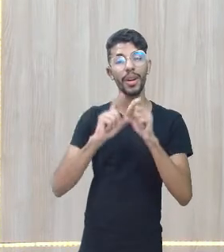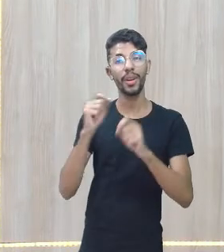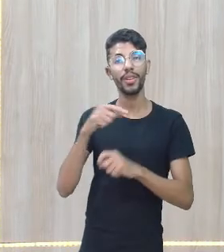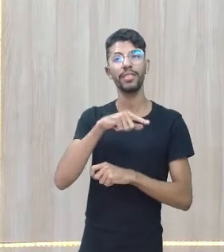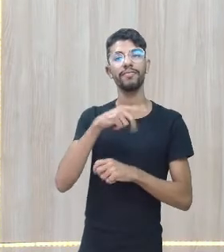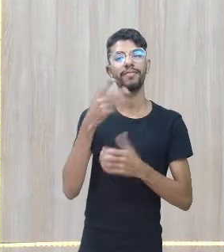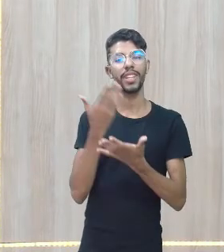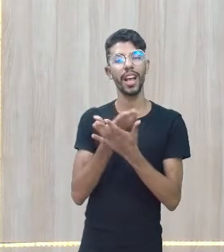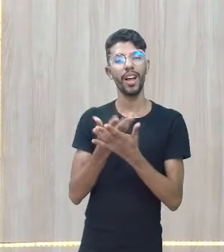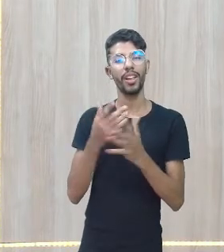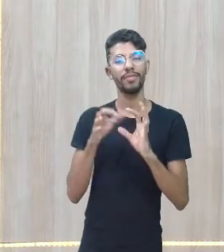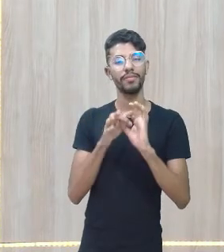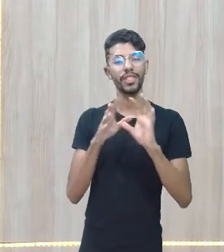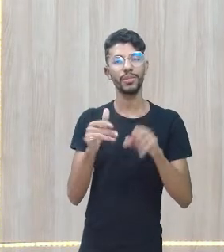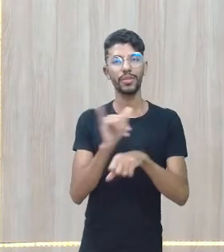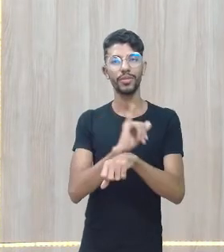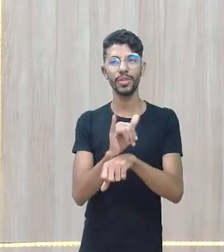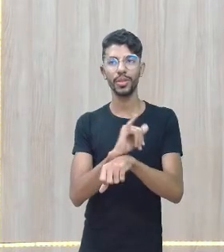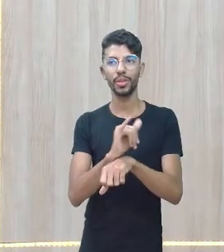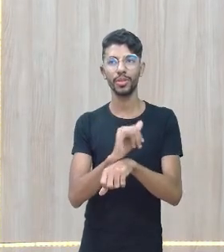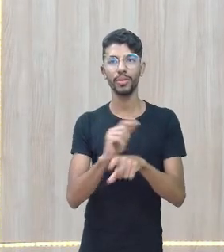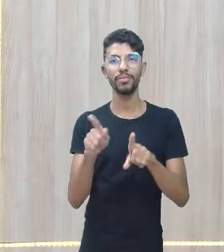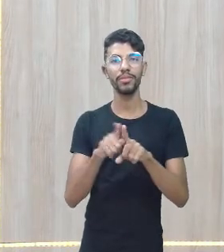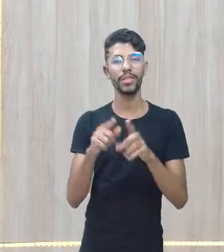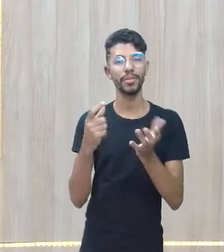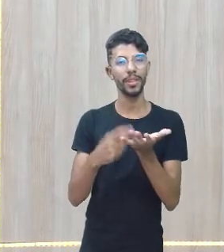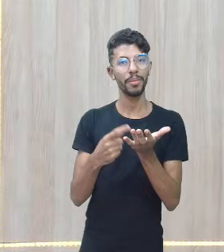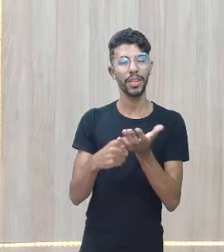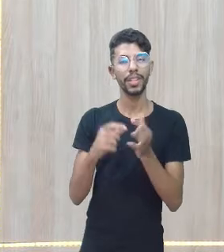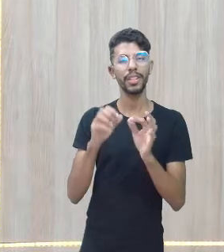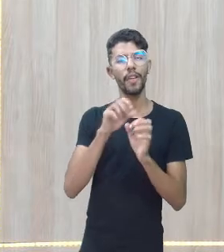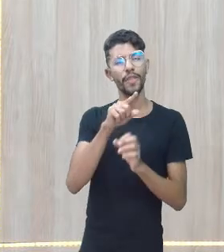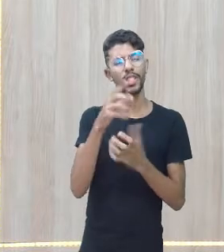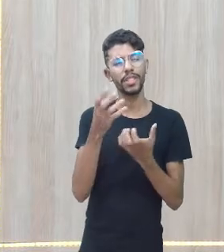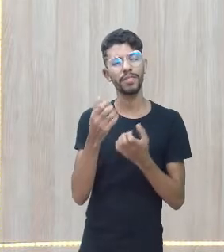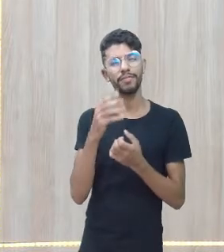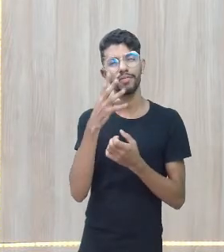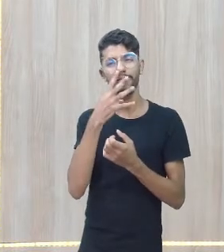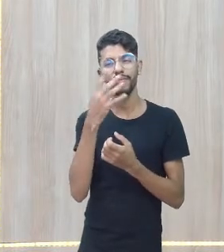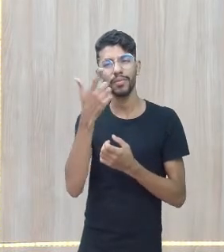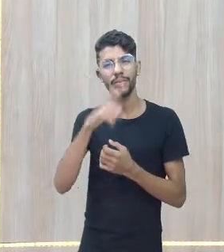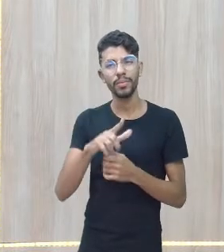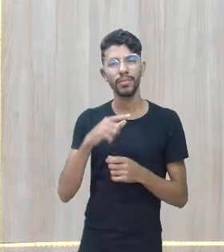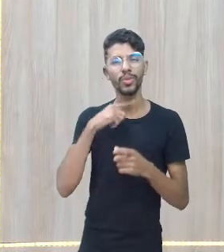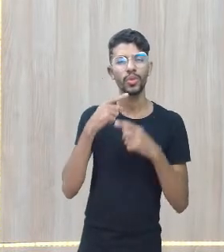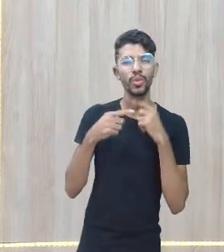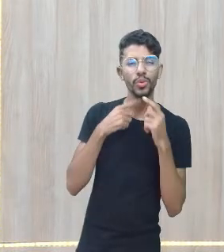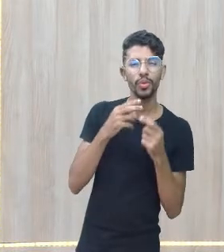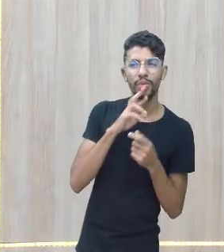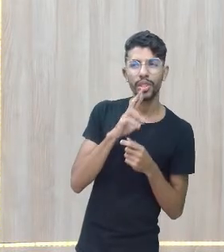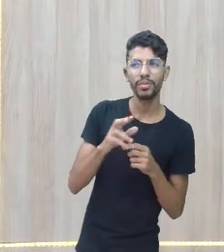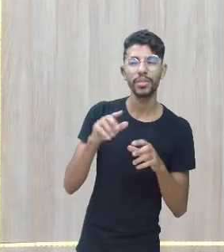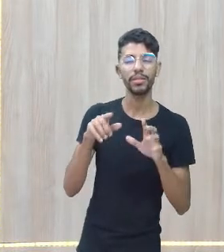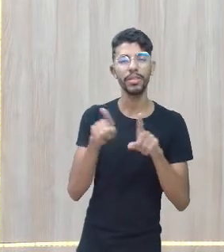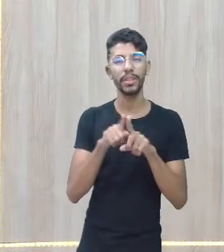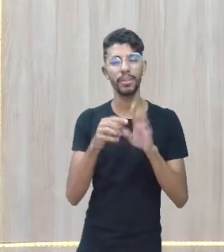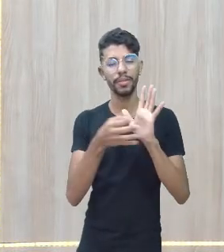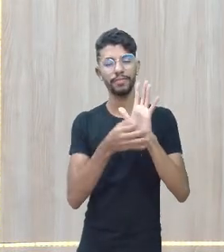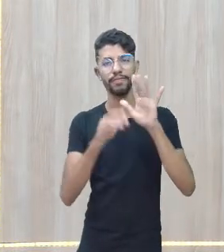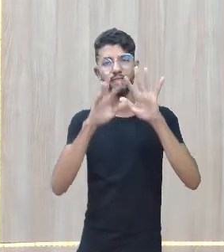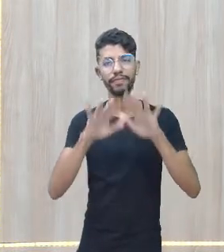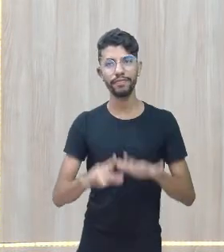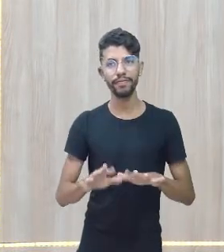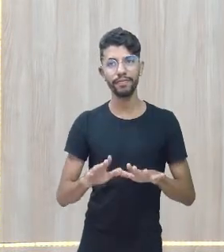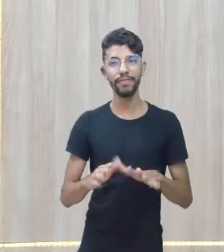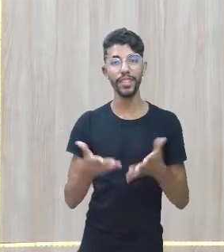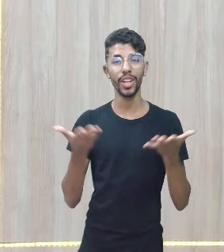e também no nosso canal no YouTube, caso você queira rever, tirar dúvidas, deixar o seu comentário, tá certo? A